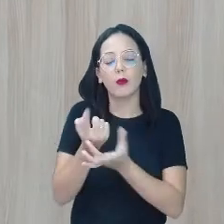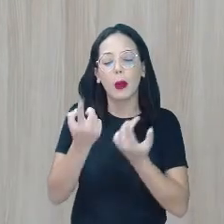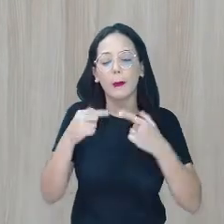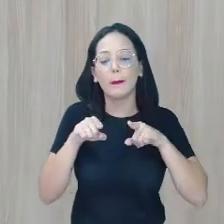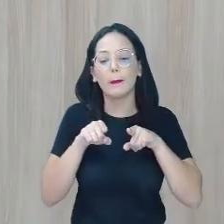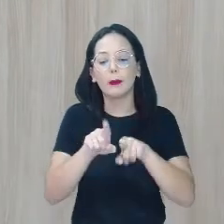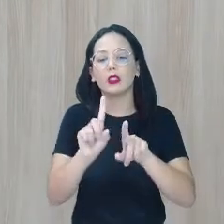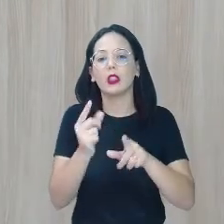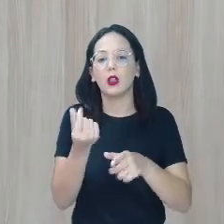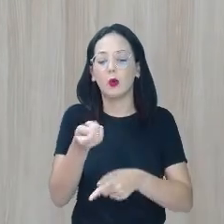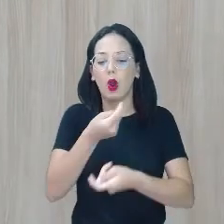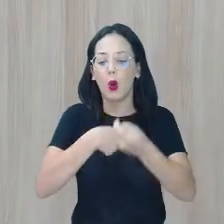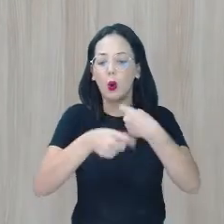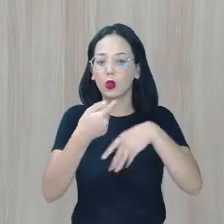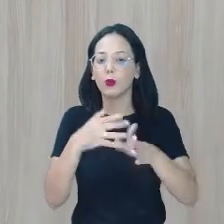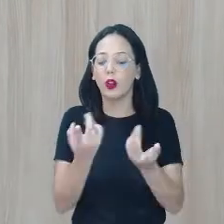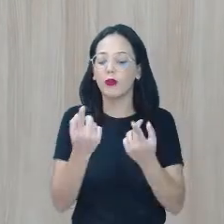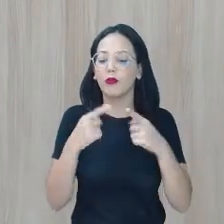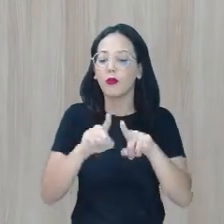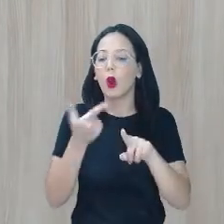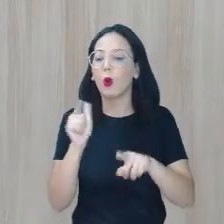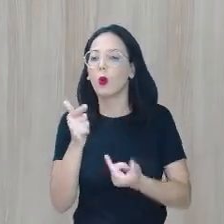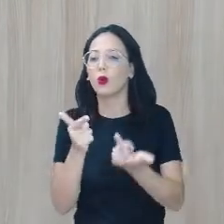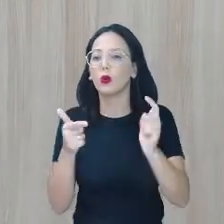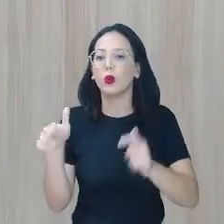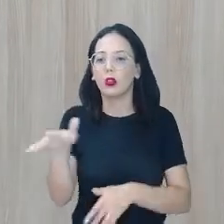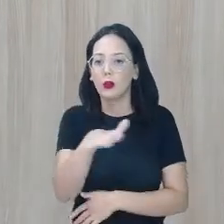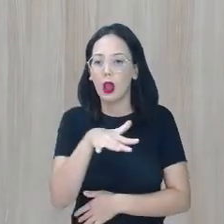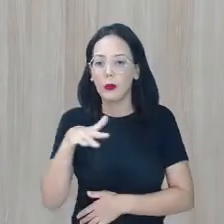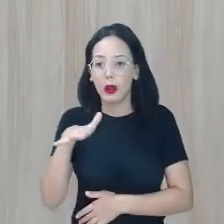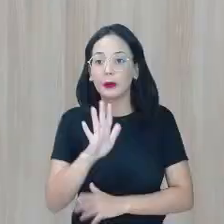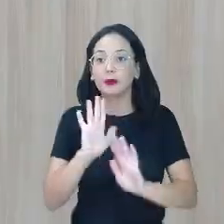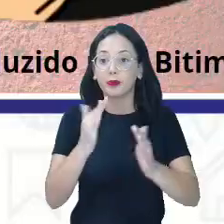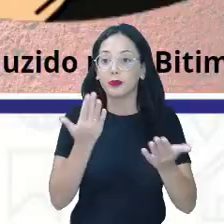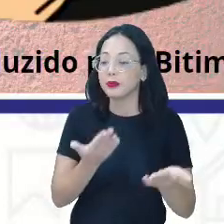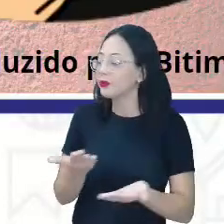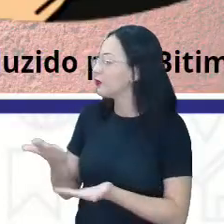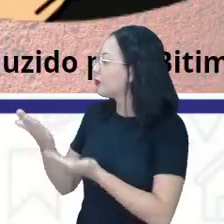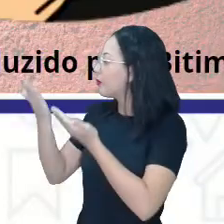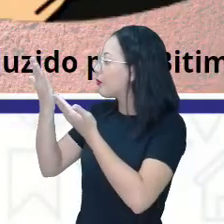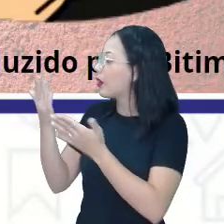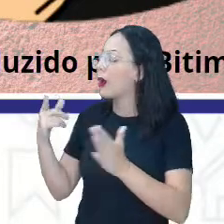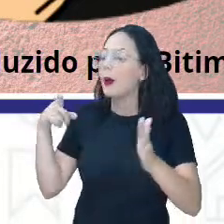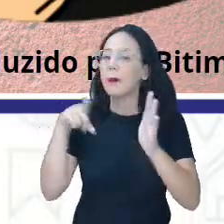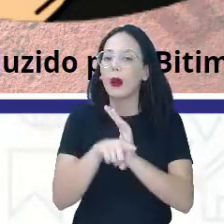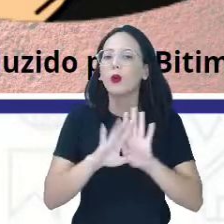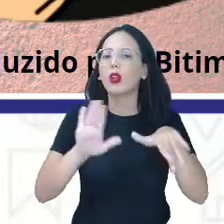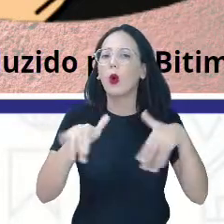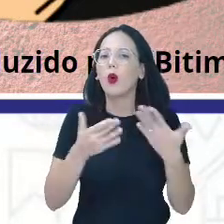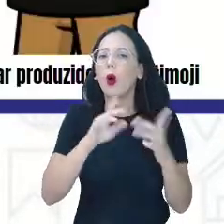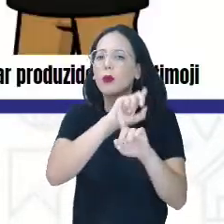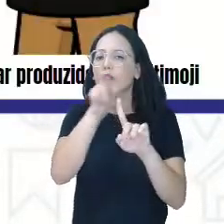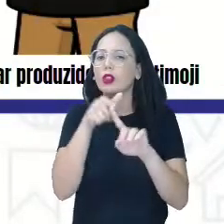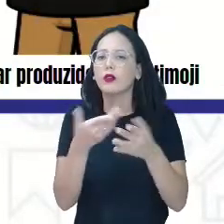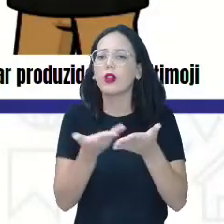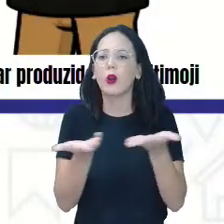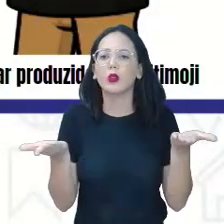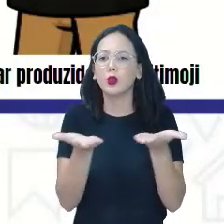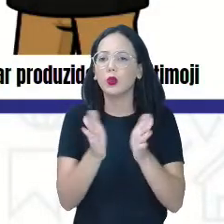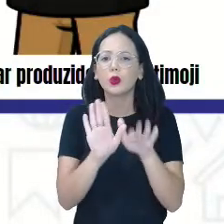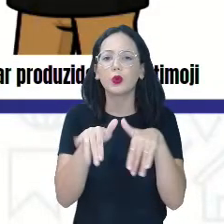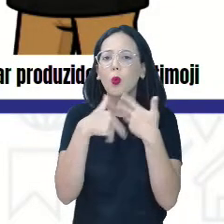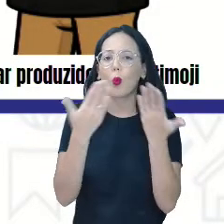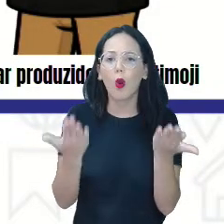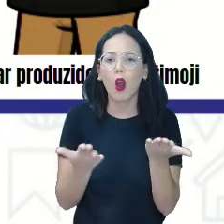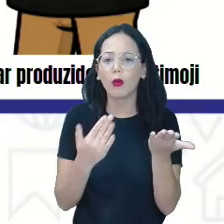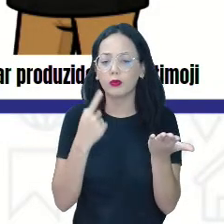parcerias econômicas com outros territórios. Então, hoje, qual o objetivo da nossa aula? Feita essa introdução,